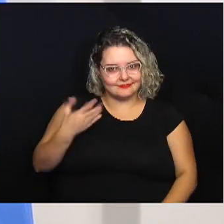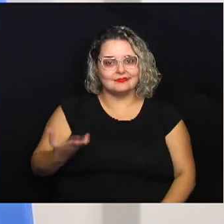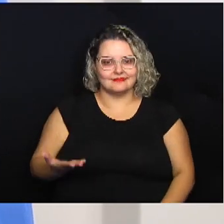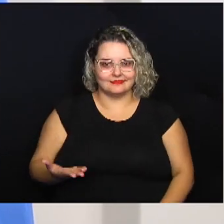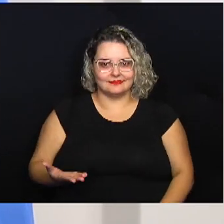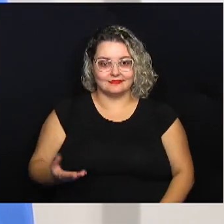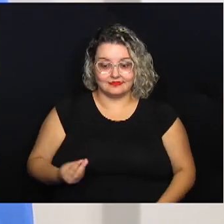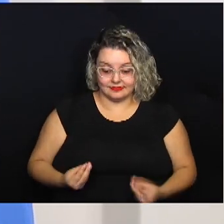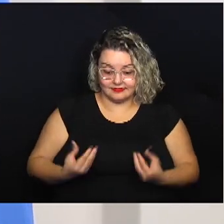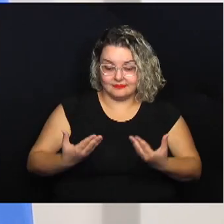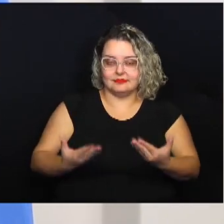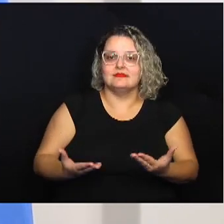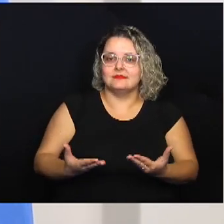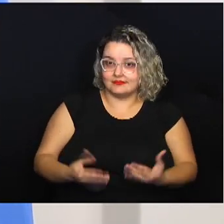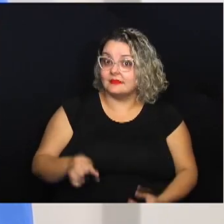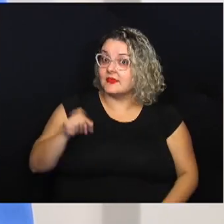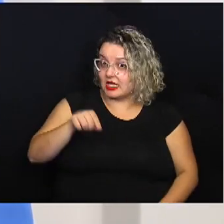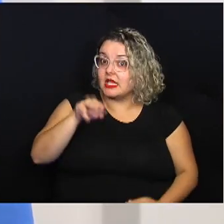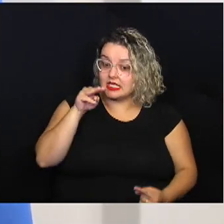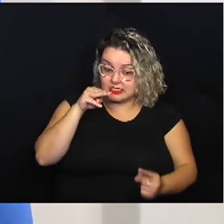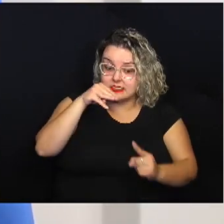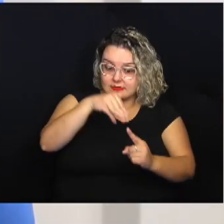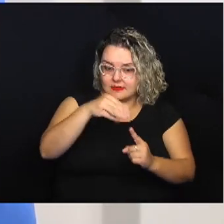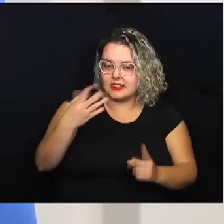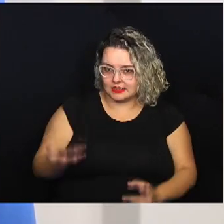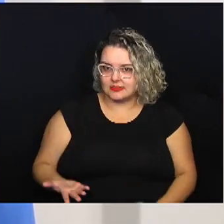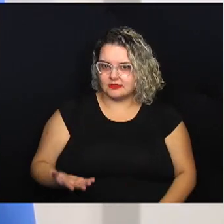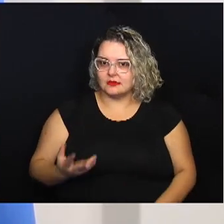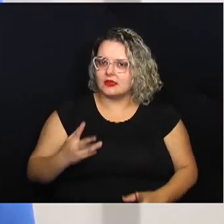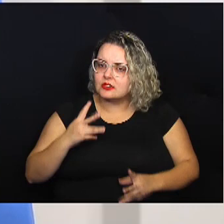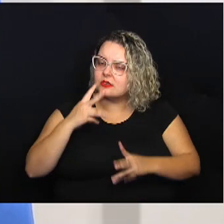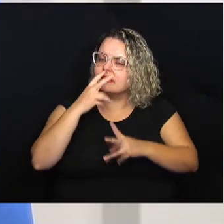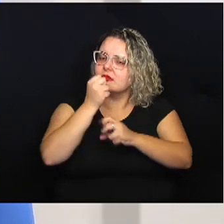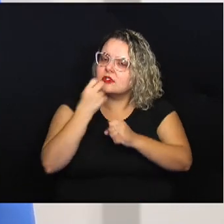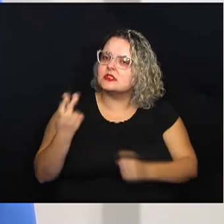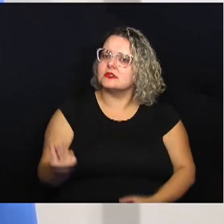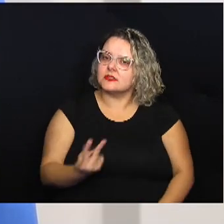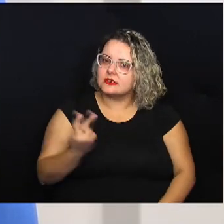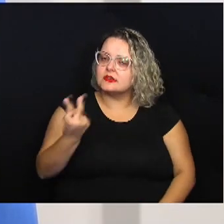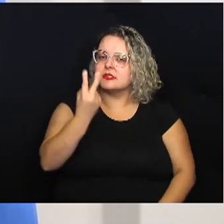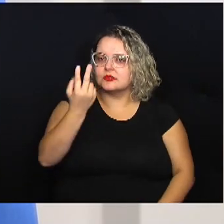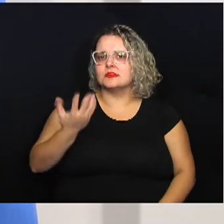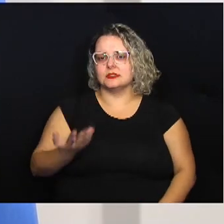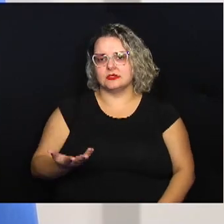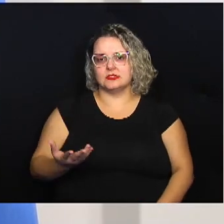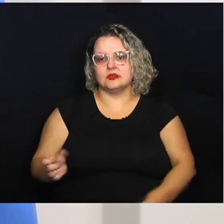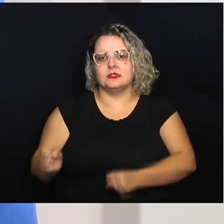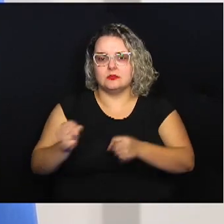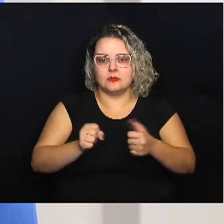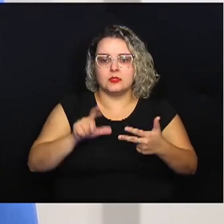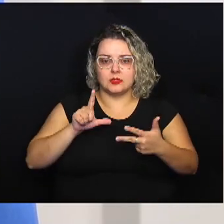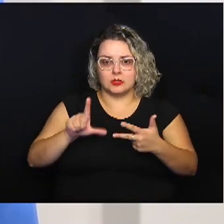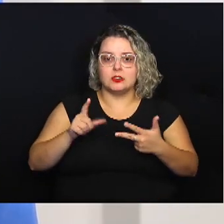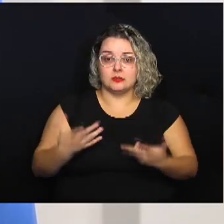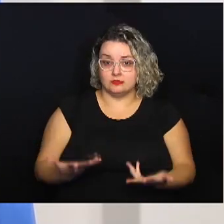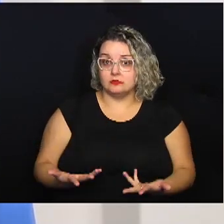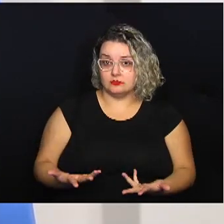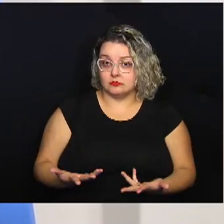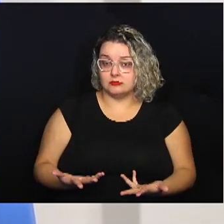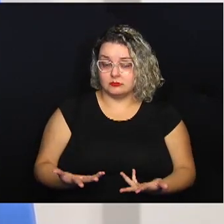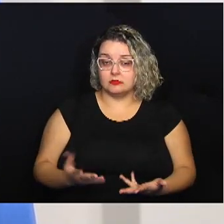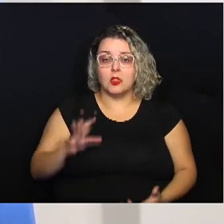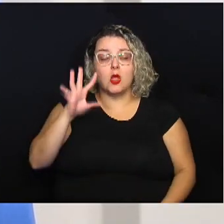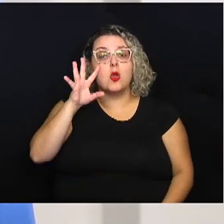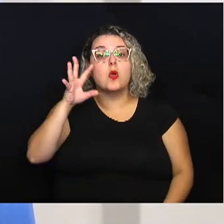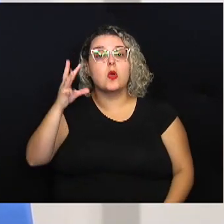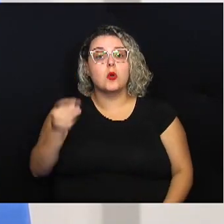têm dado a essa meta, né, de fortalecer, valorizar o Poder Legislativo, dar